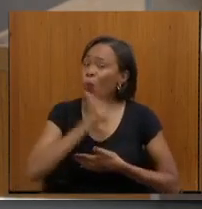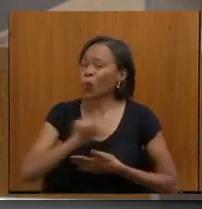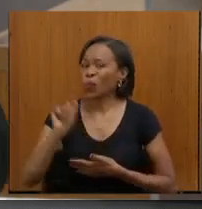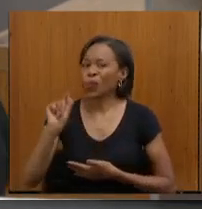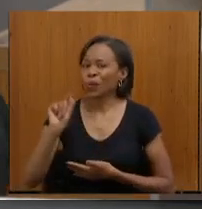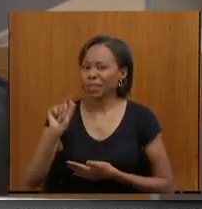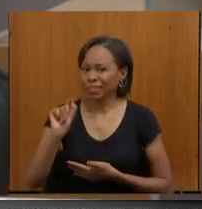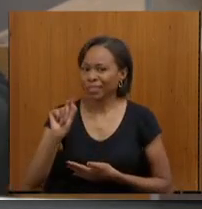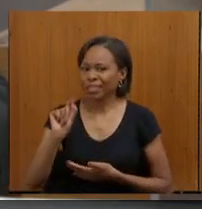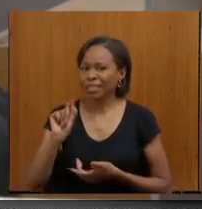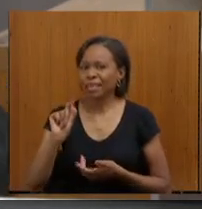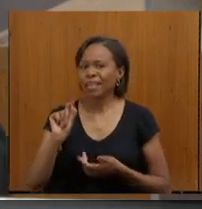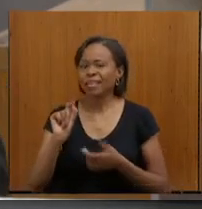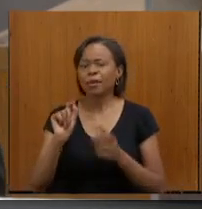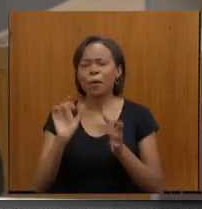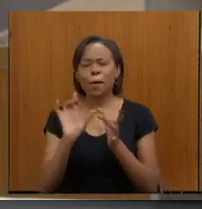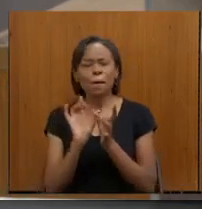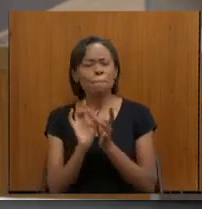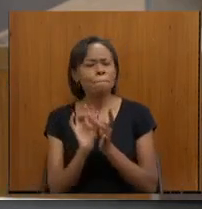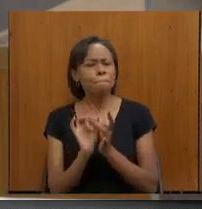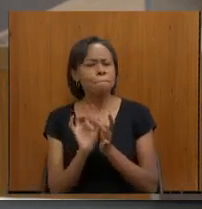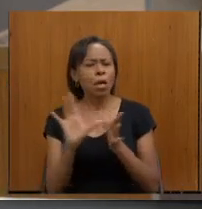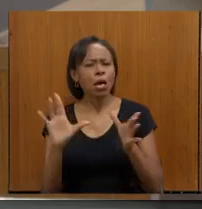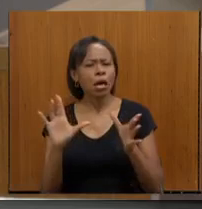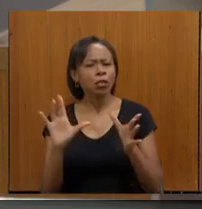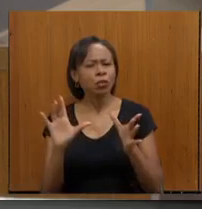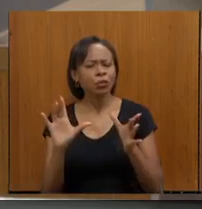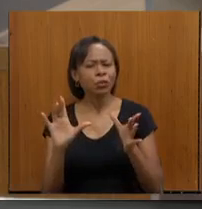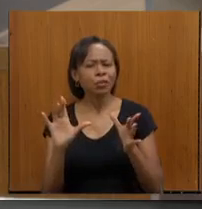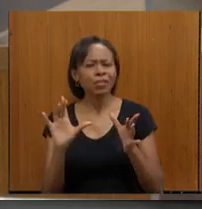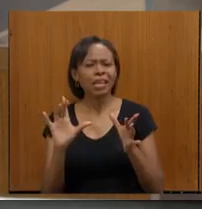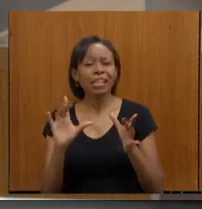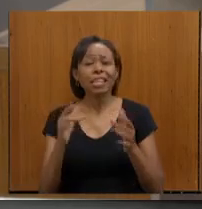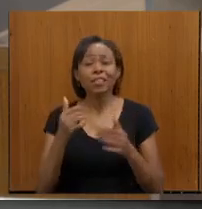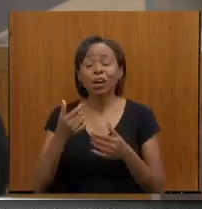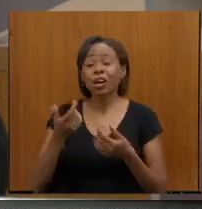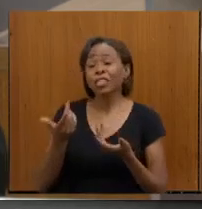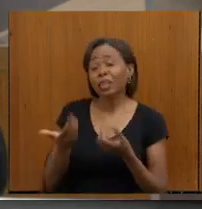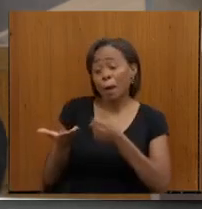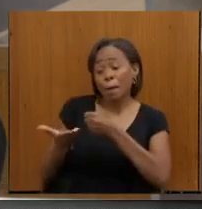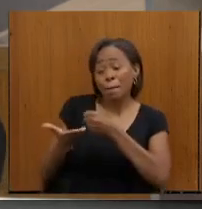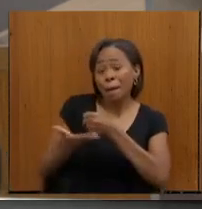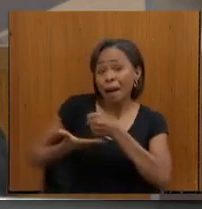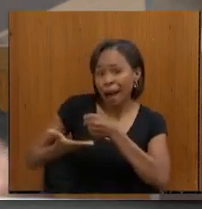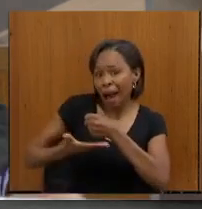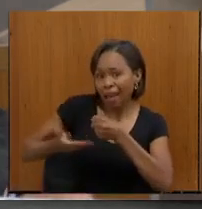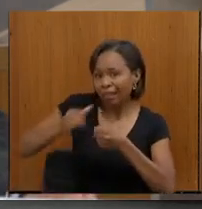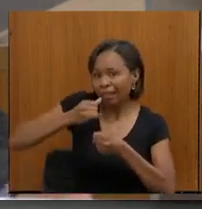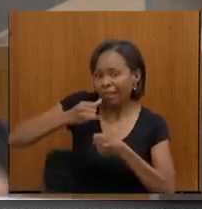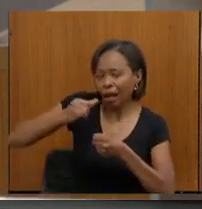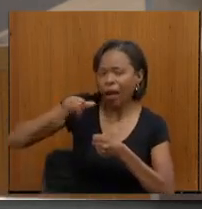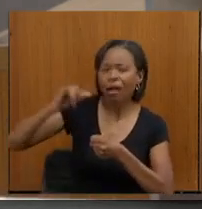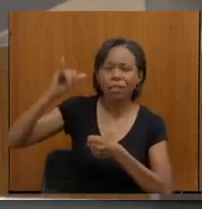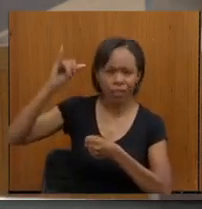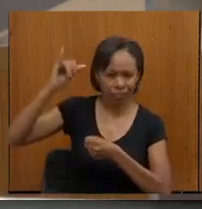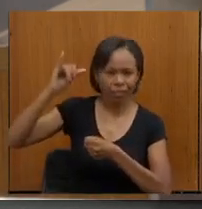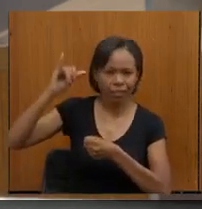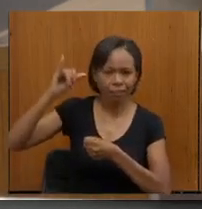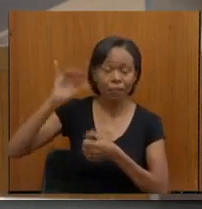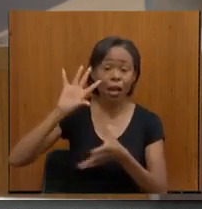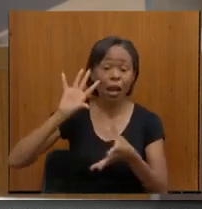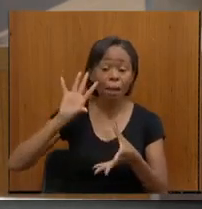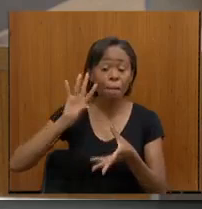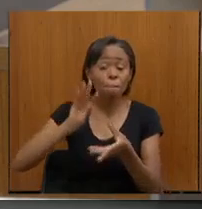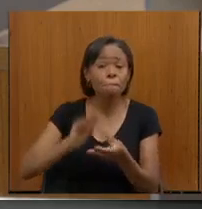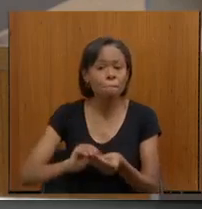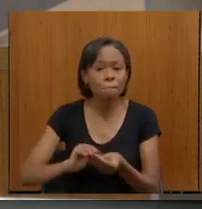nós denominamos de descarbonização da nossa matriz energética né o que nós vislumbramos ao final e ao cabo é